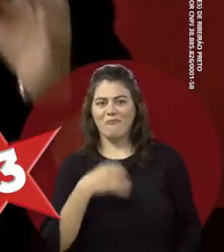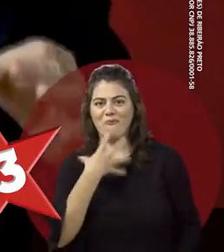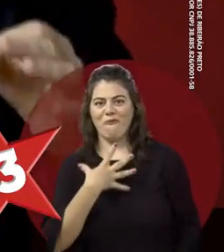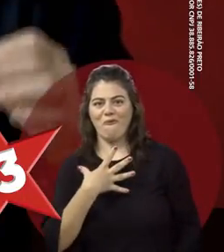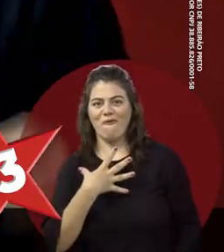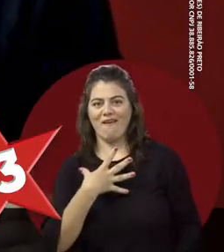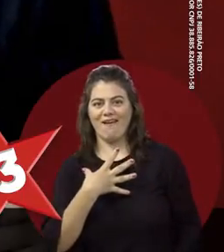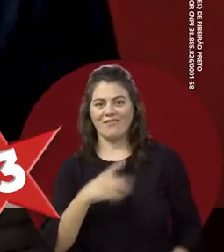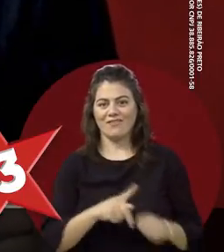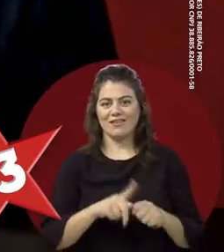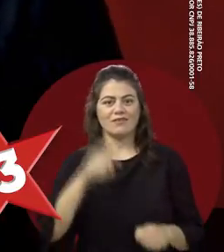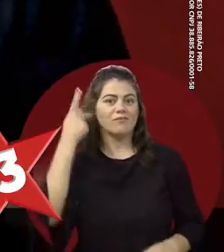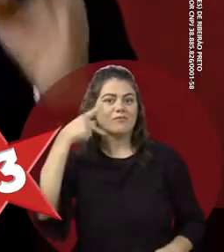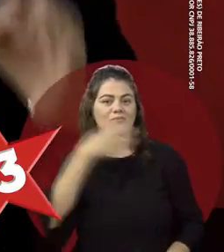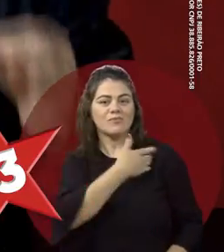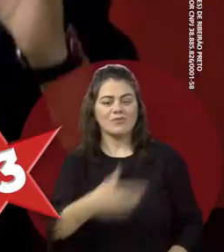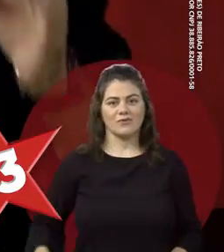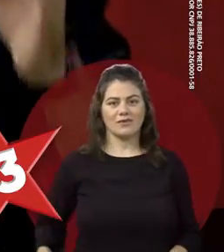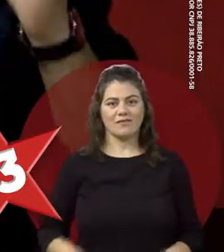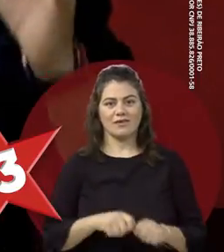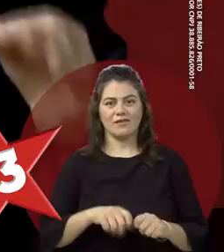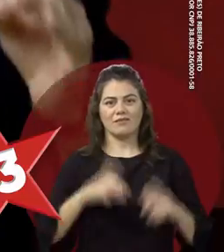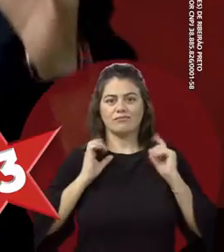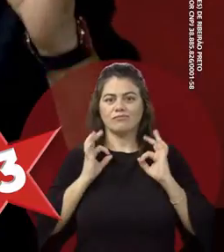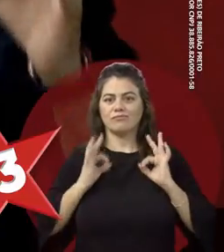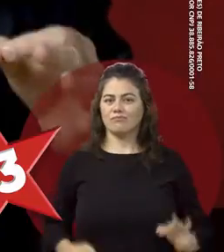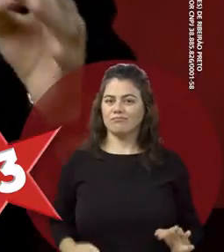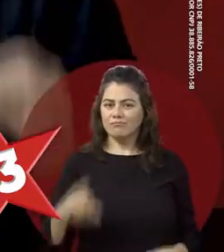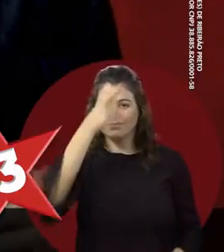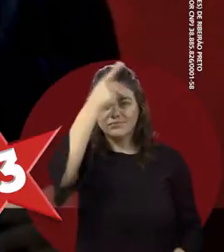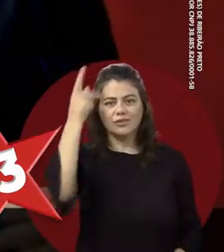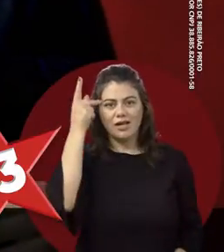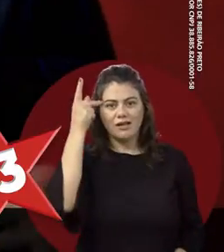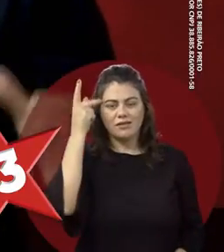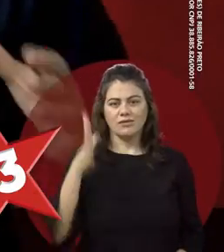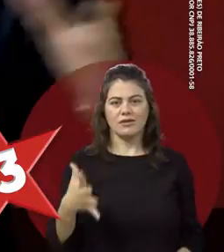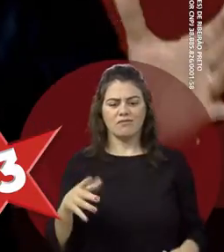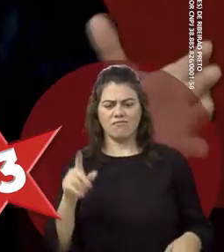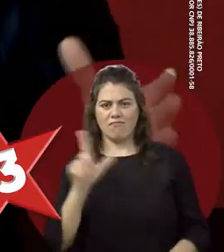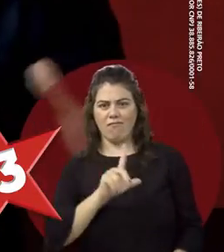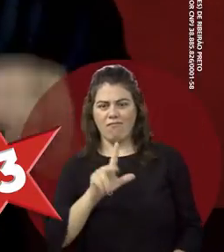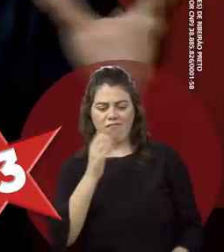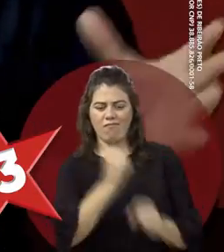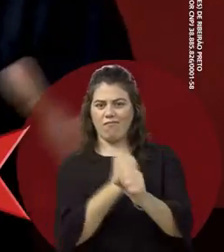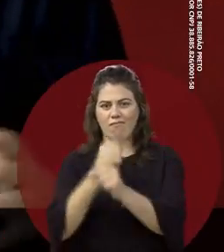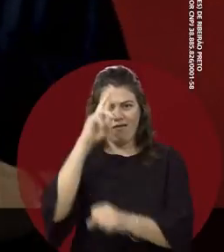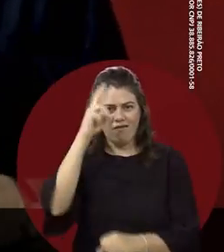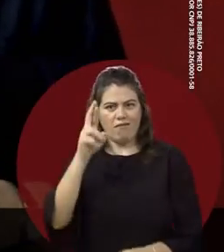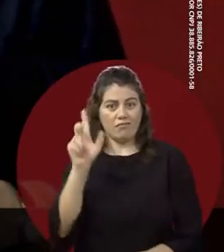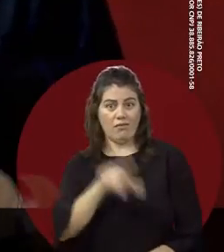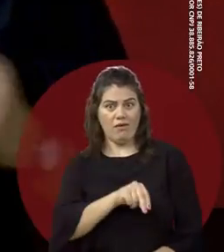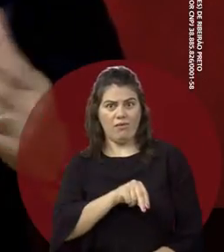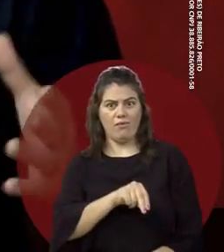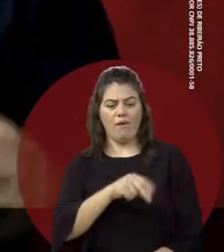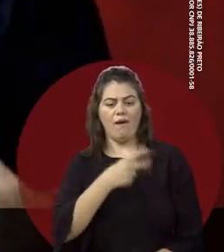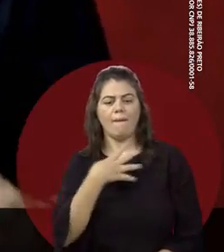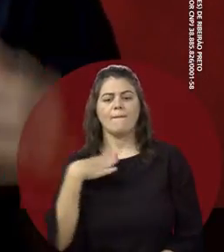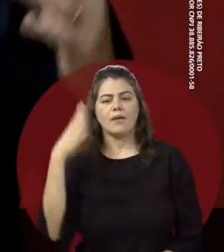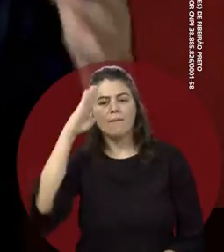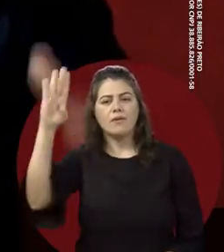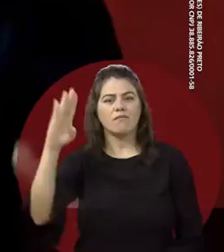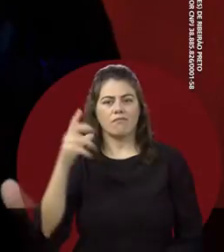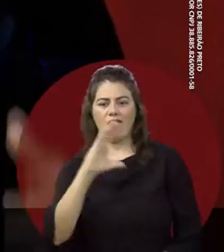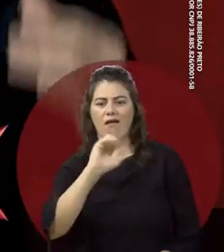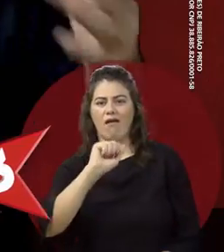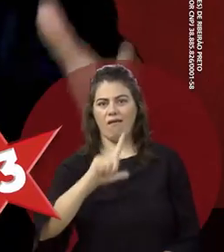bem-estar fazer dor de políticas públicas fazer dor de dignidade para as pessoas não serei o mestre-de-obras a